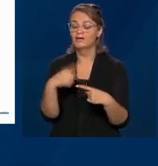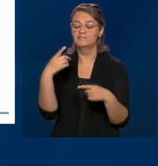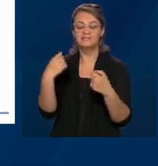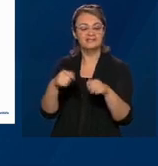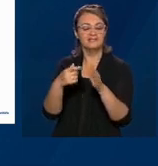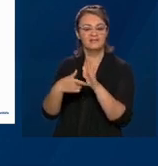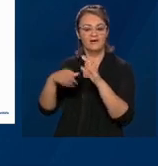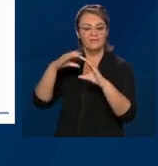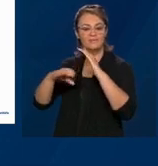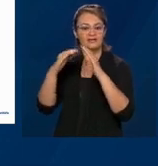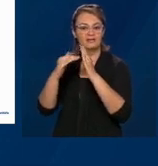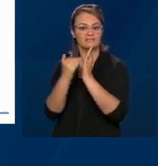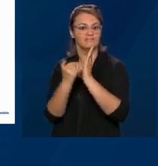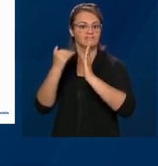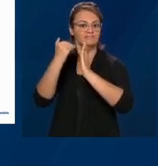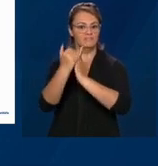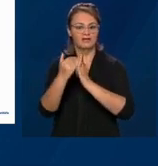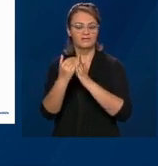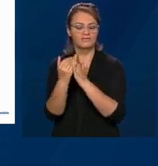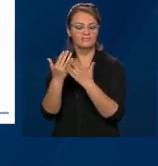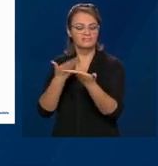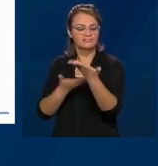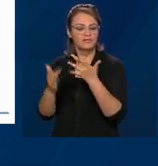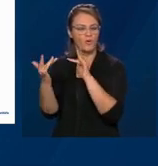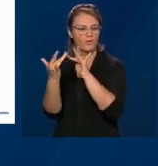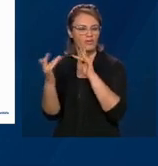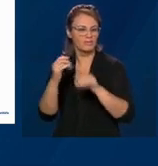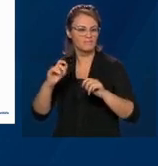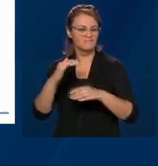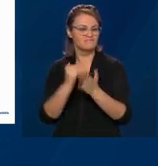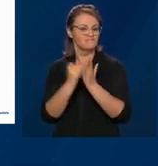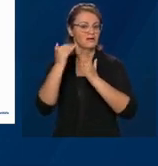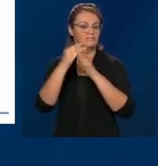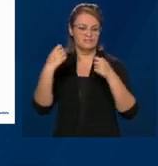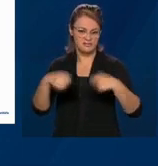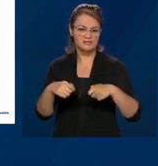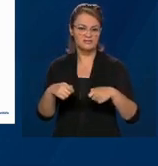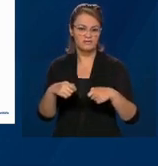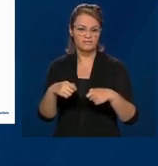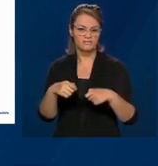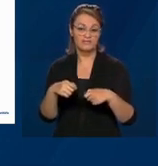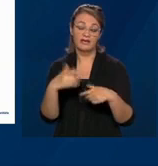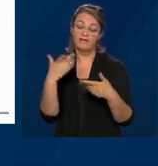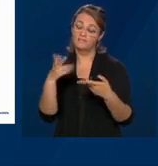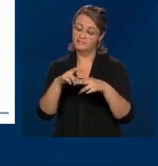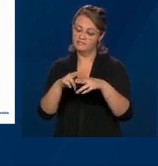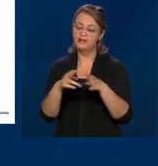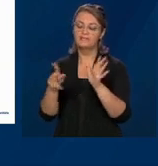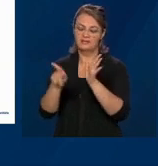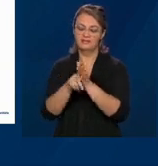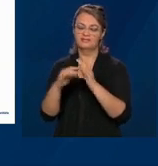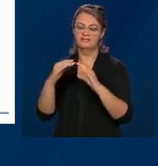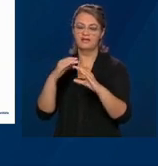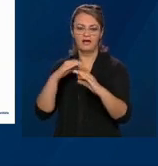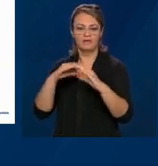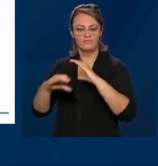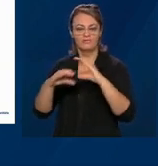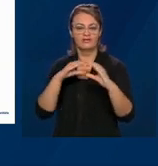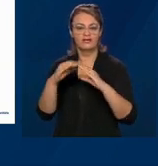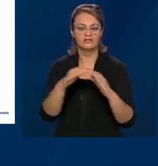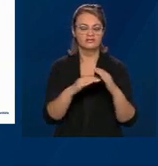maior comunicação, maior proximidade, e isso compõe, então, toda essa interação que o Instituto Butantan e a